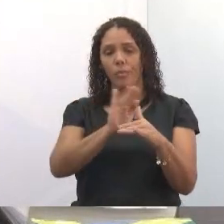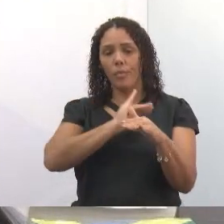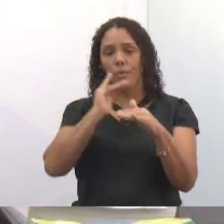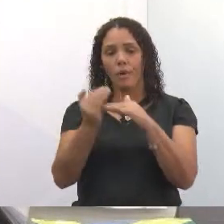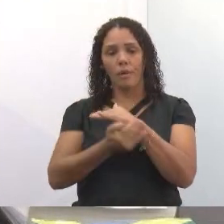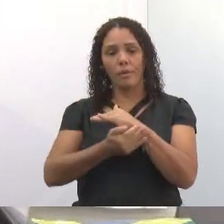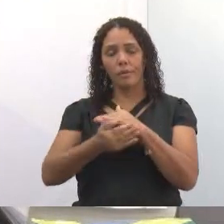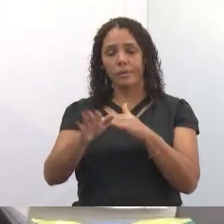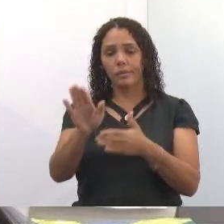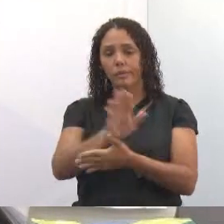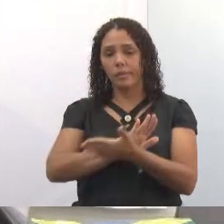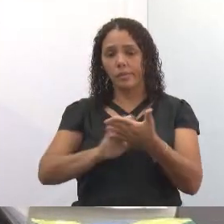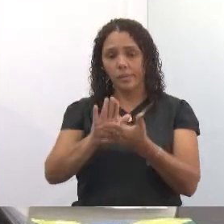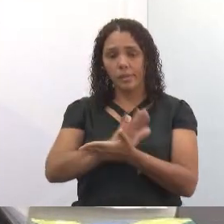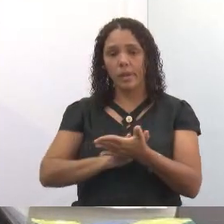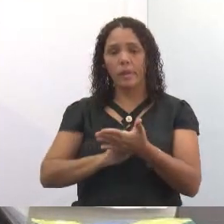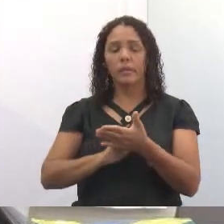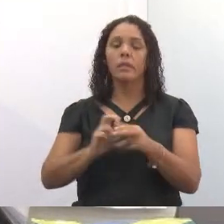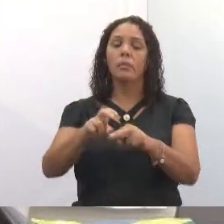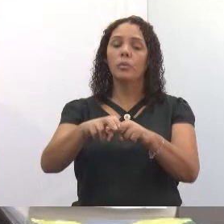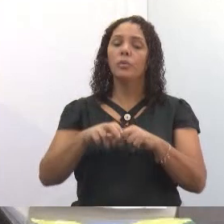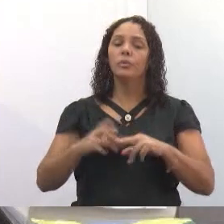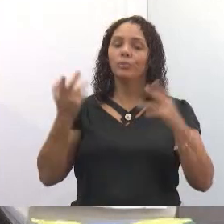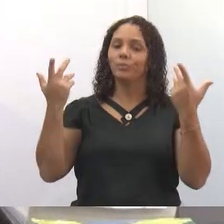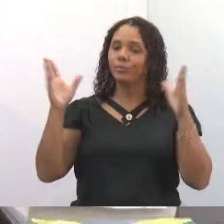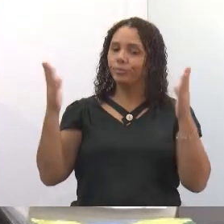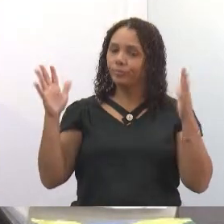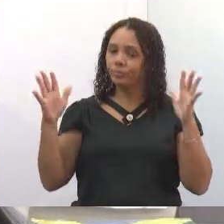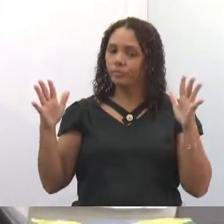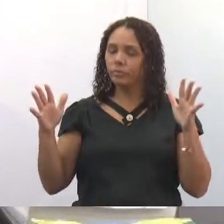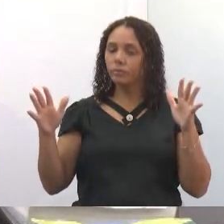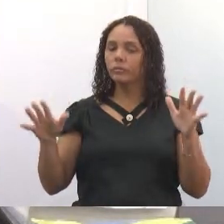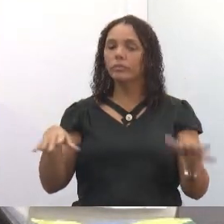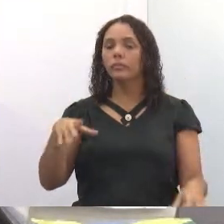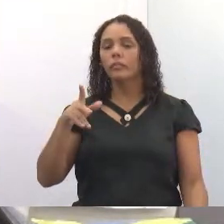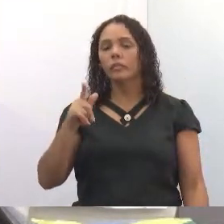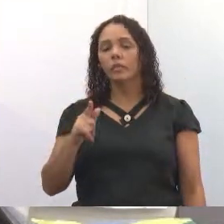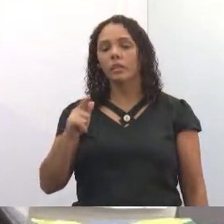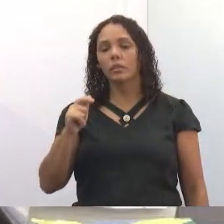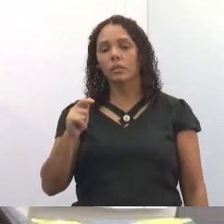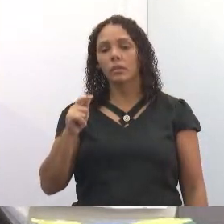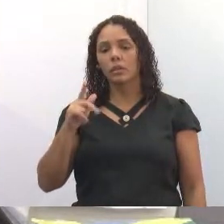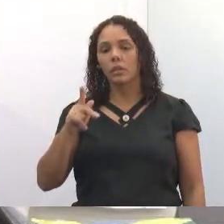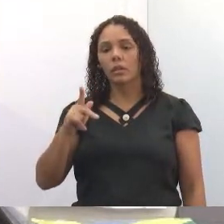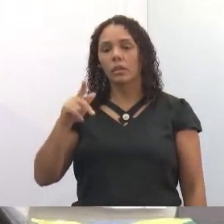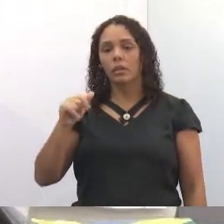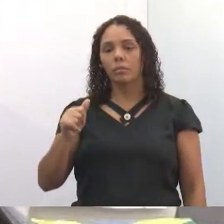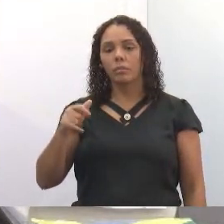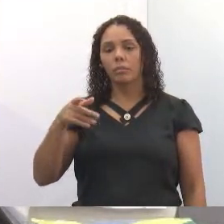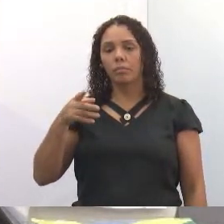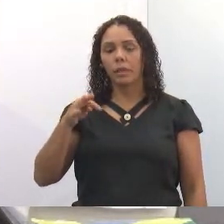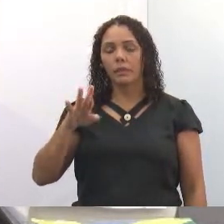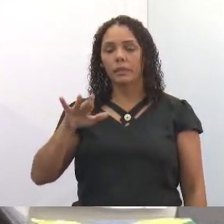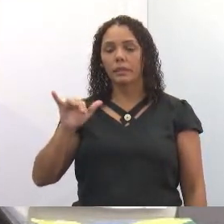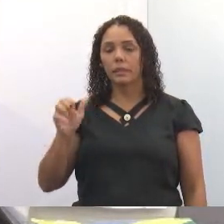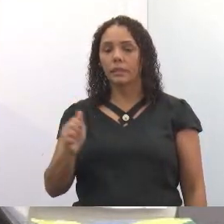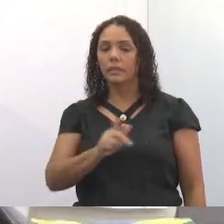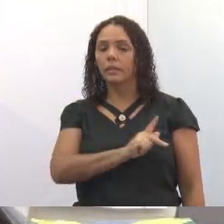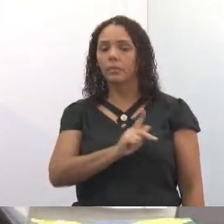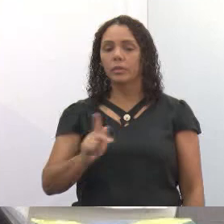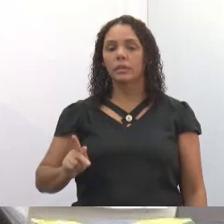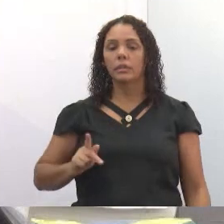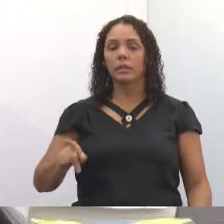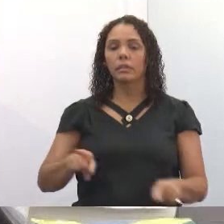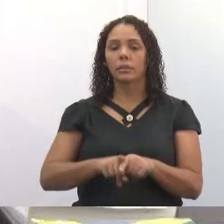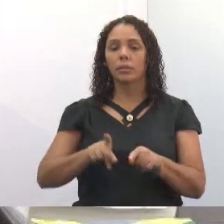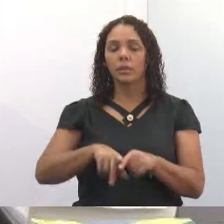Veranejal. Então, quero dar os parabéns para a Patrícia, que hoje é a presidente, para o Alves, que também faz